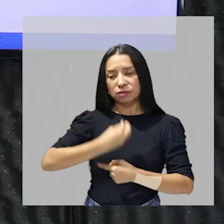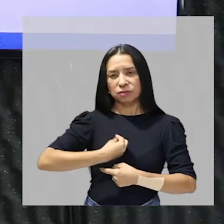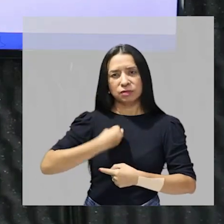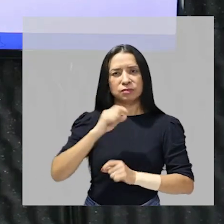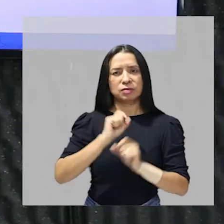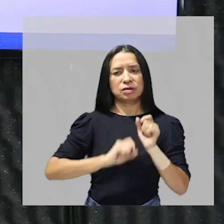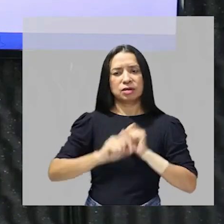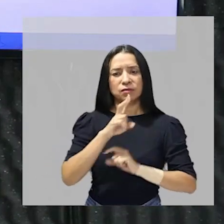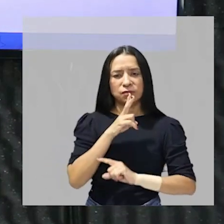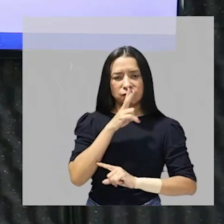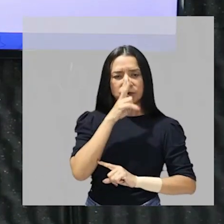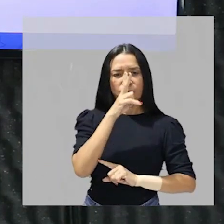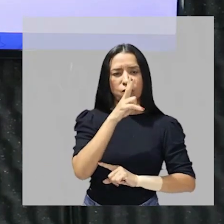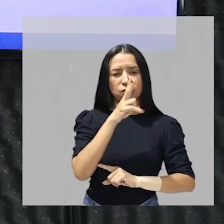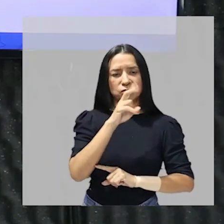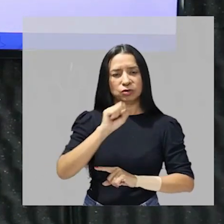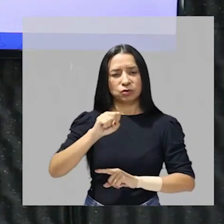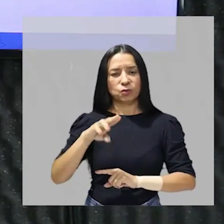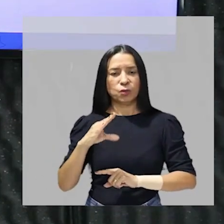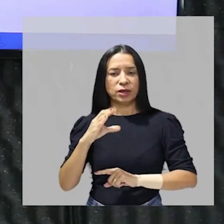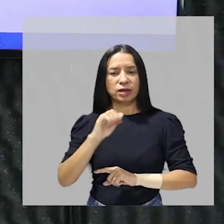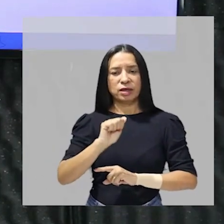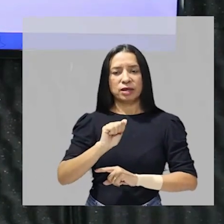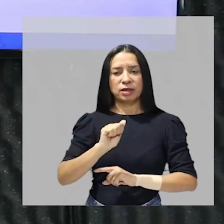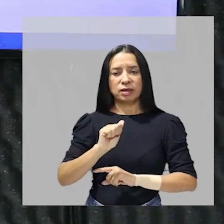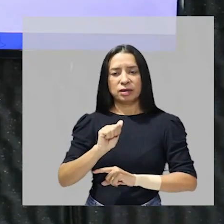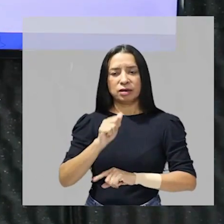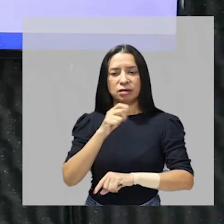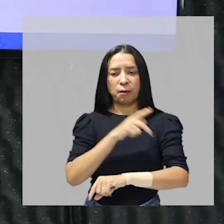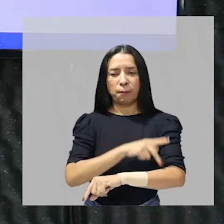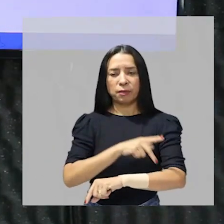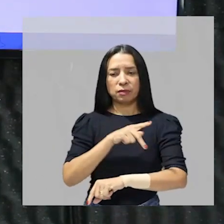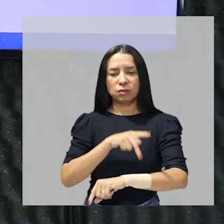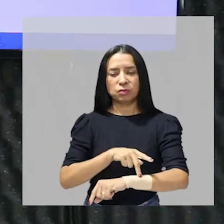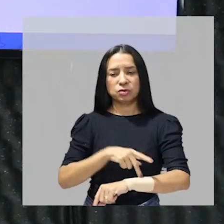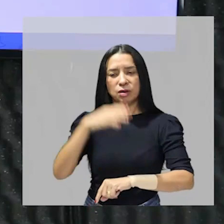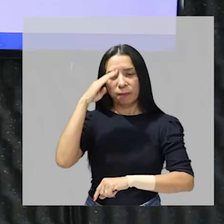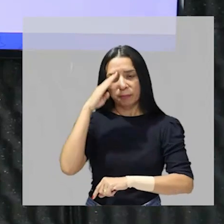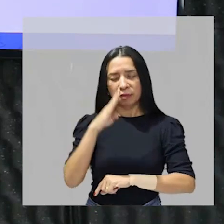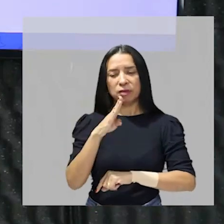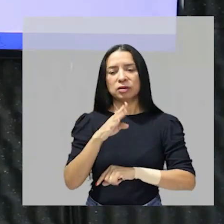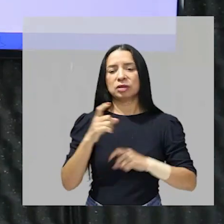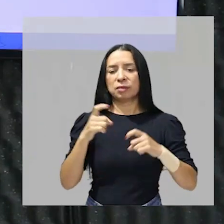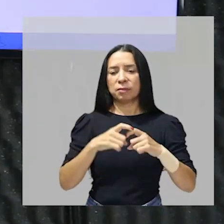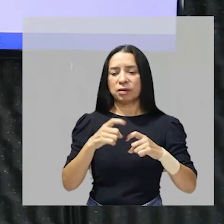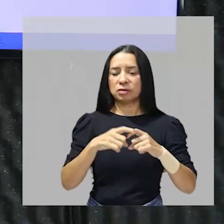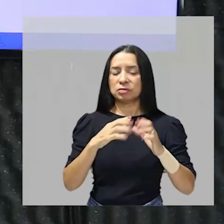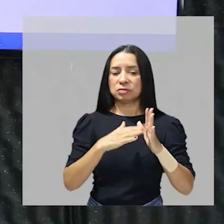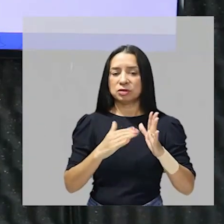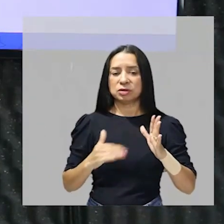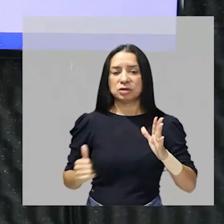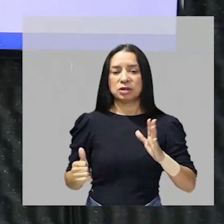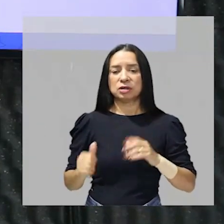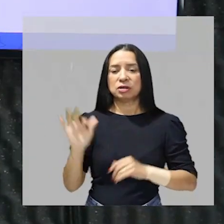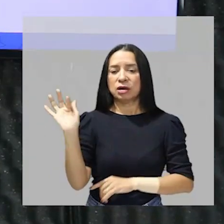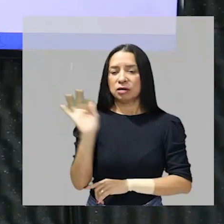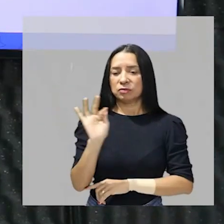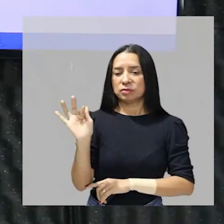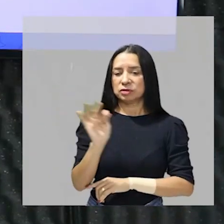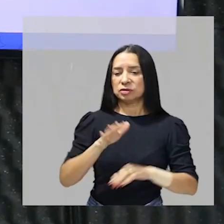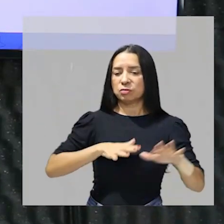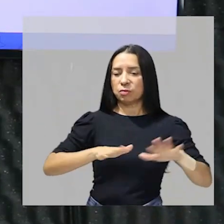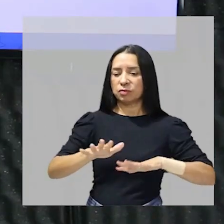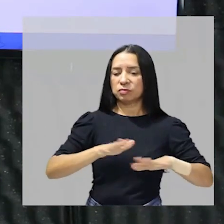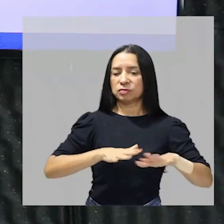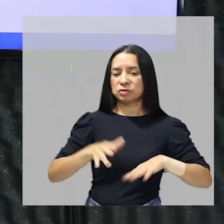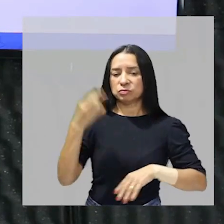quem é forte. A sueca tinha a ver mais para pedagogia militar, médica e estética. A francesa são os